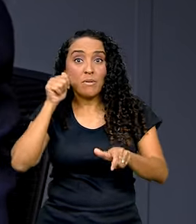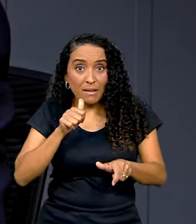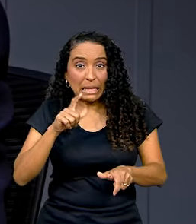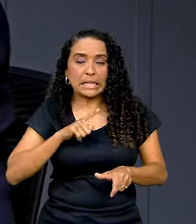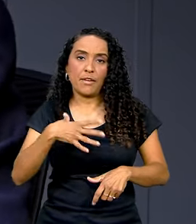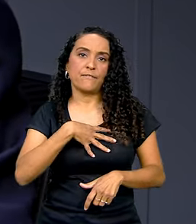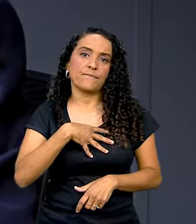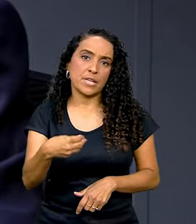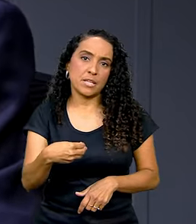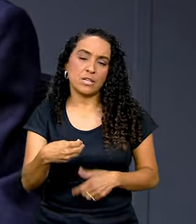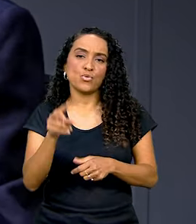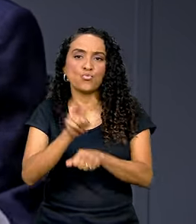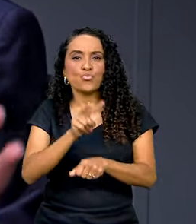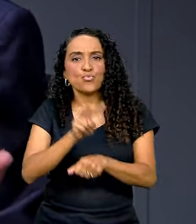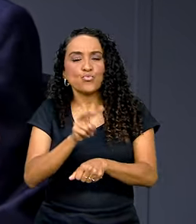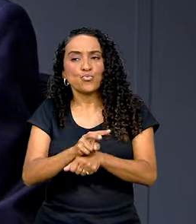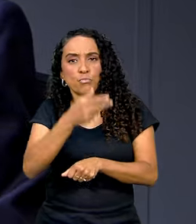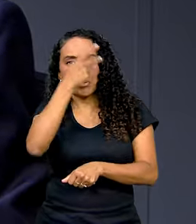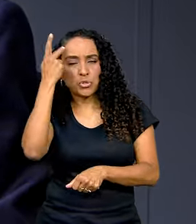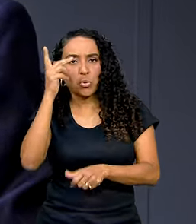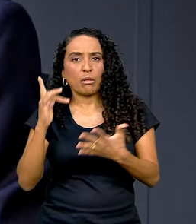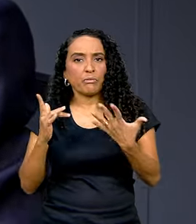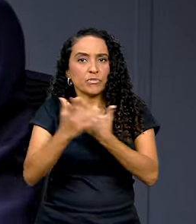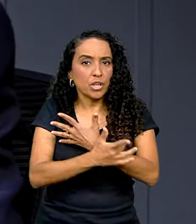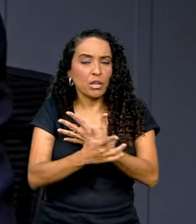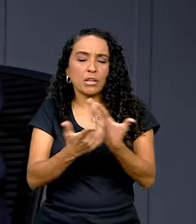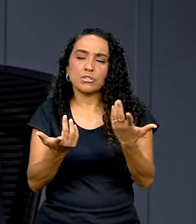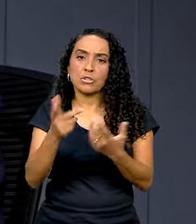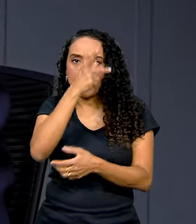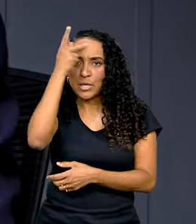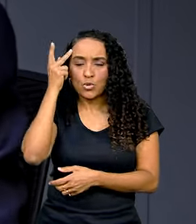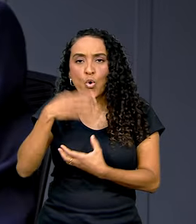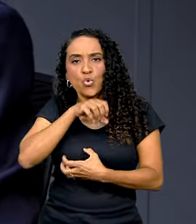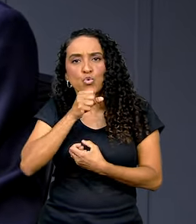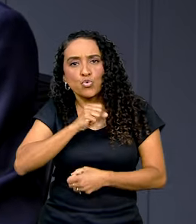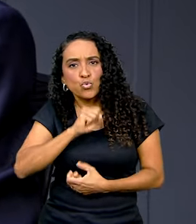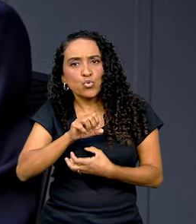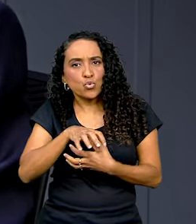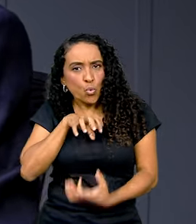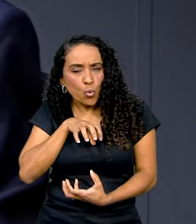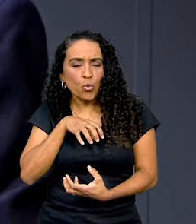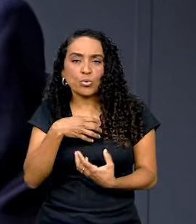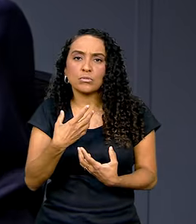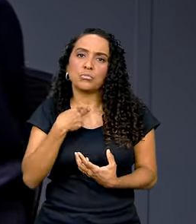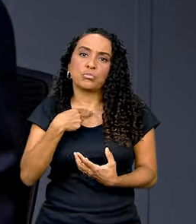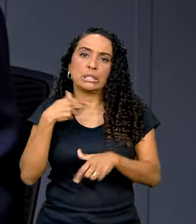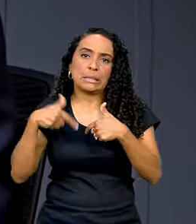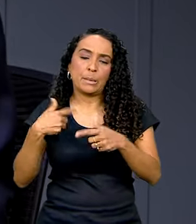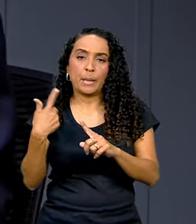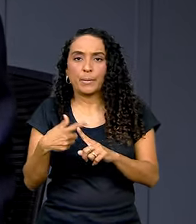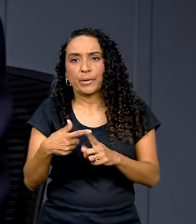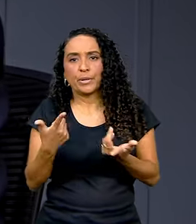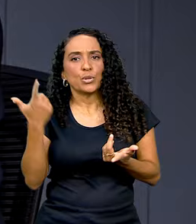mulheres que T filhos que cuida de uma pessoa com deficiência cuida de uma pessoa idosa eh e que não não podia